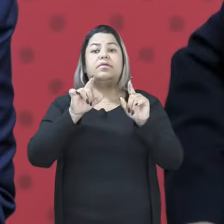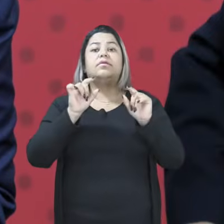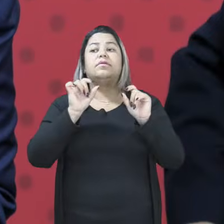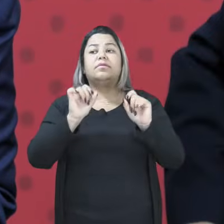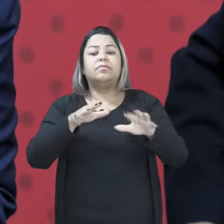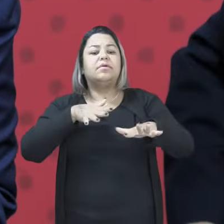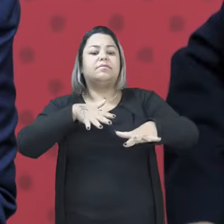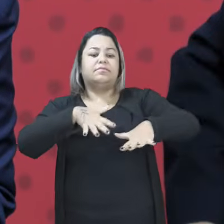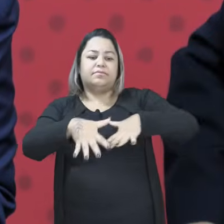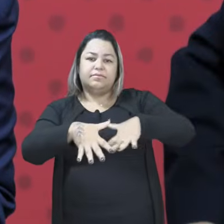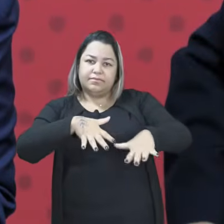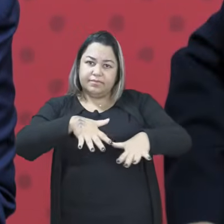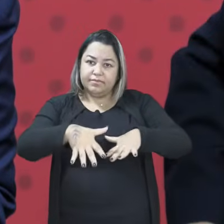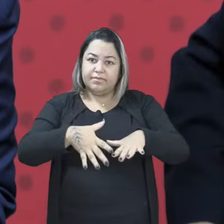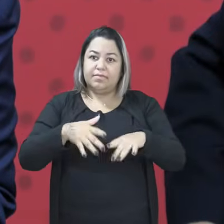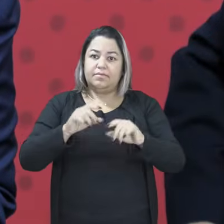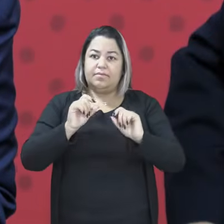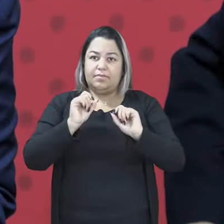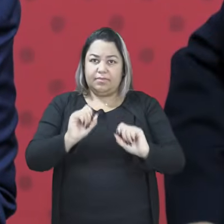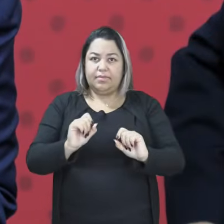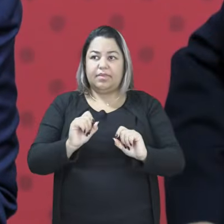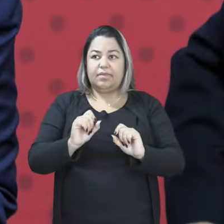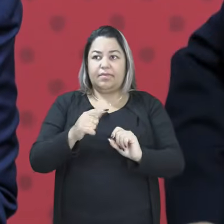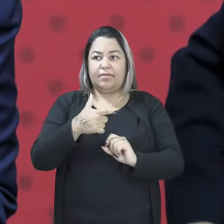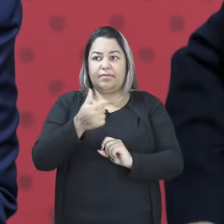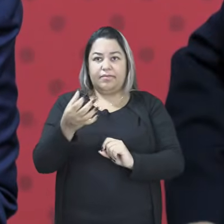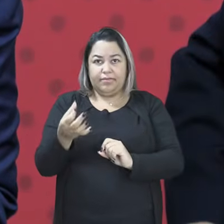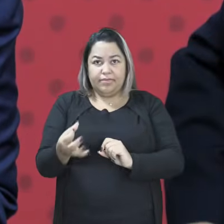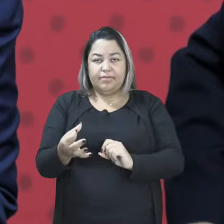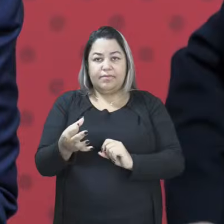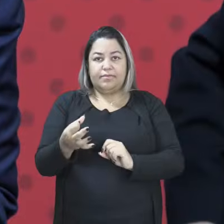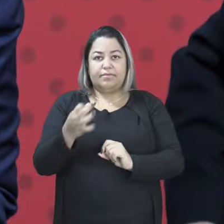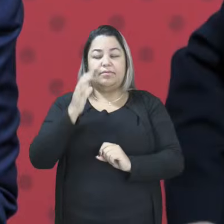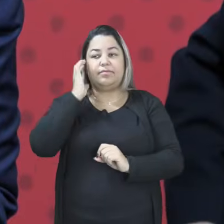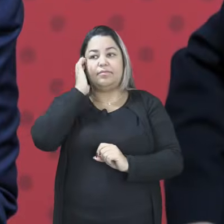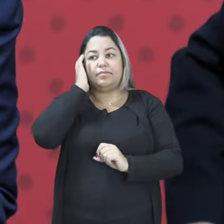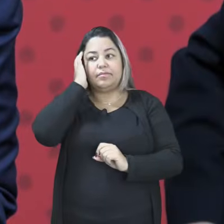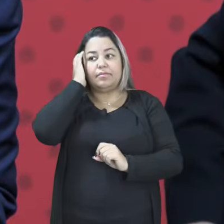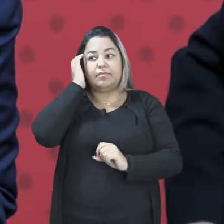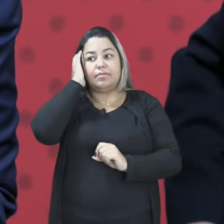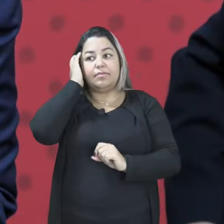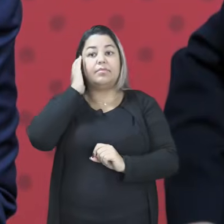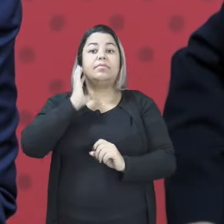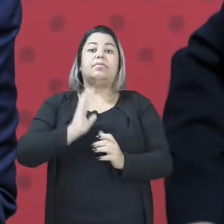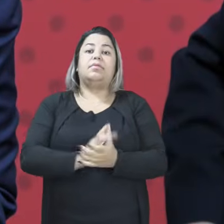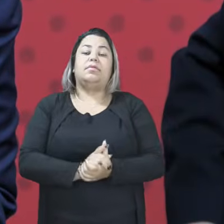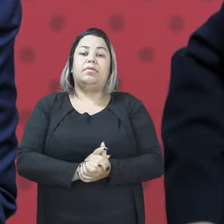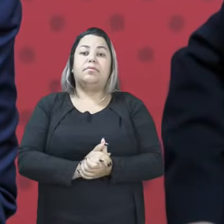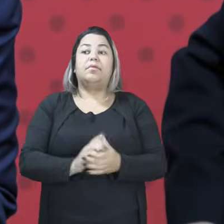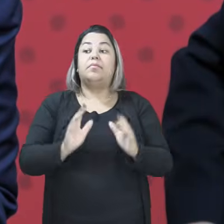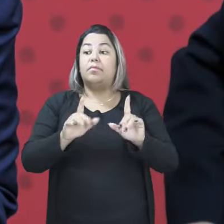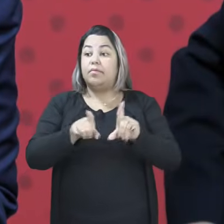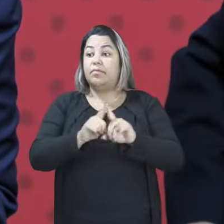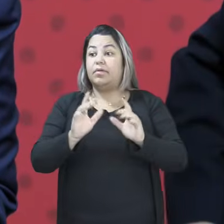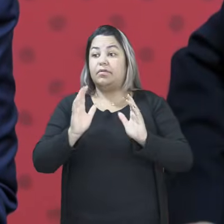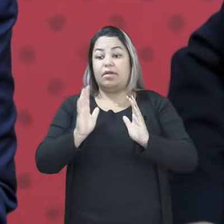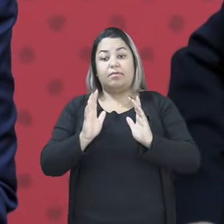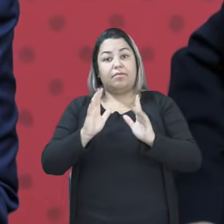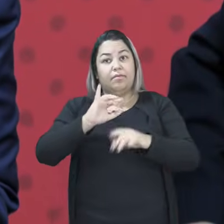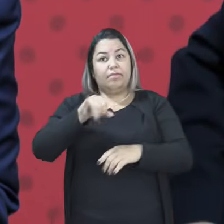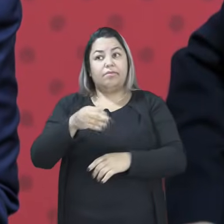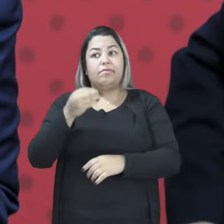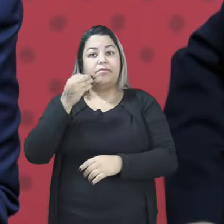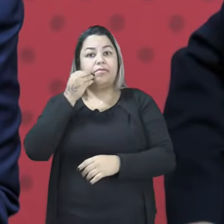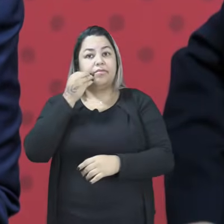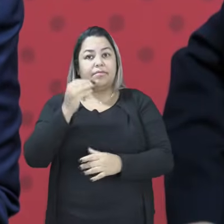mobilização para 26. Então, é um momento rico e nós vamos aproveitar esse momento.